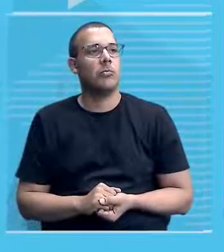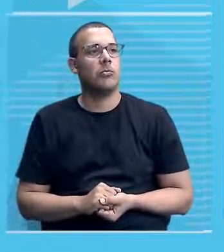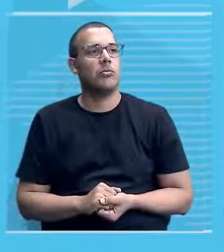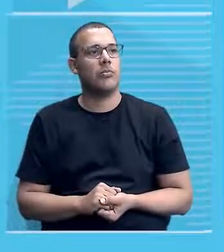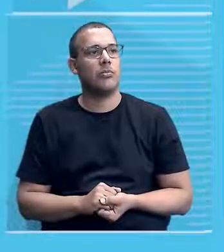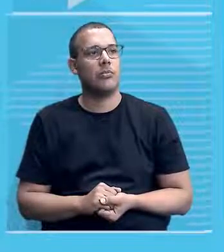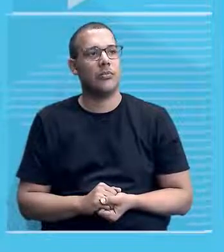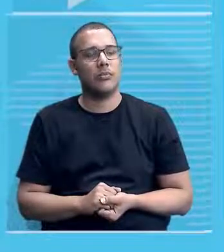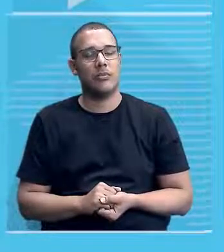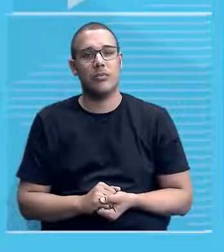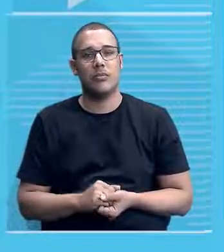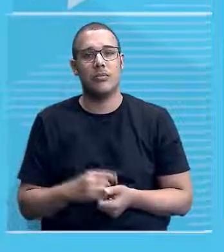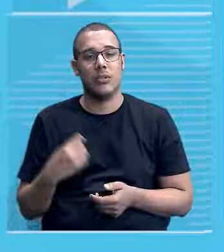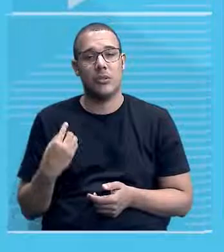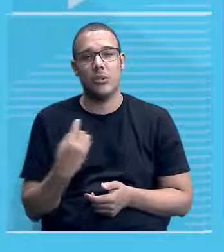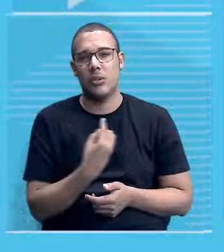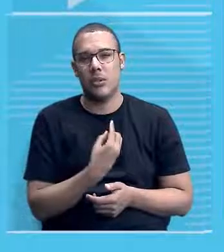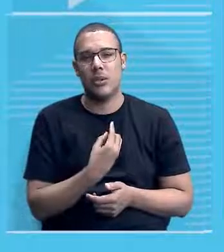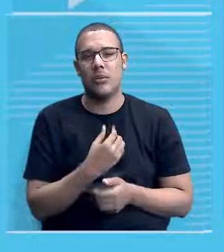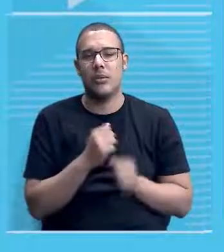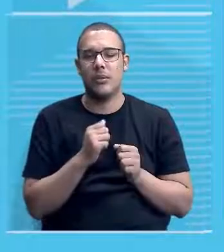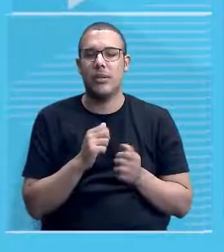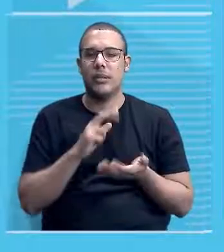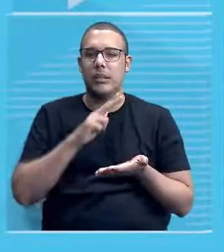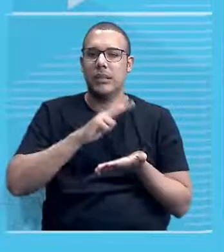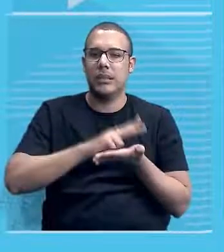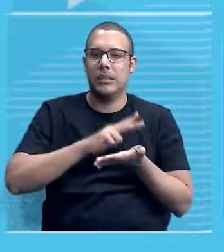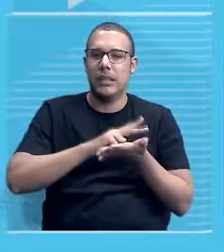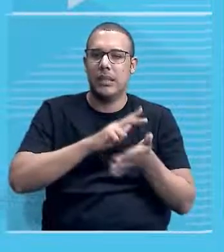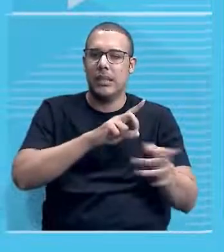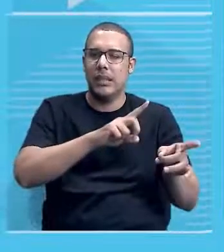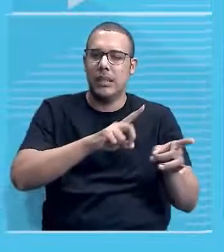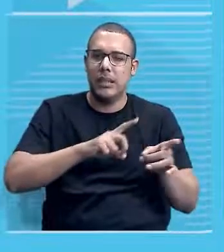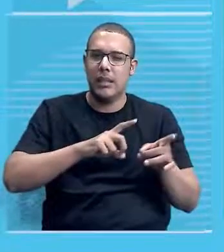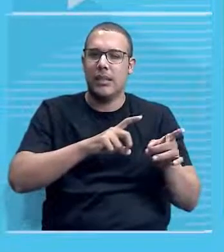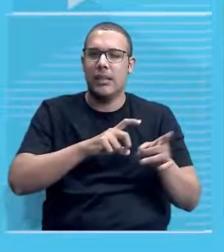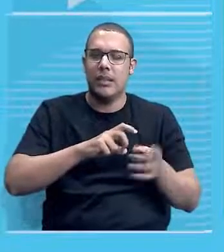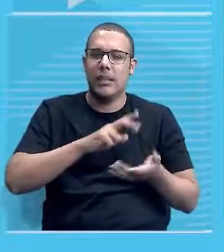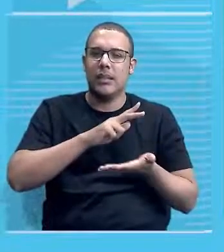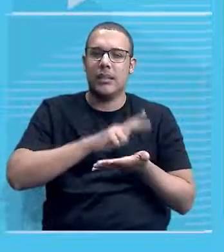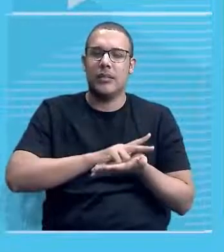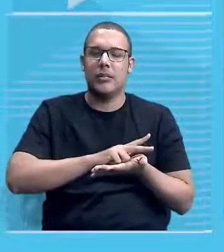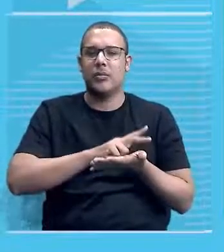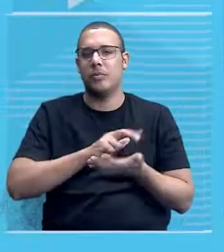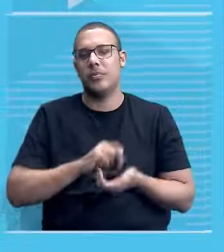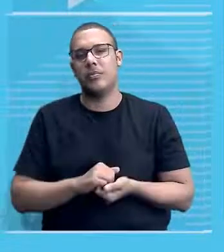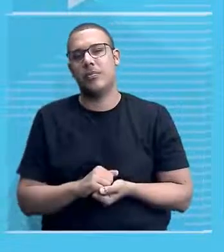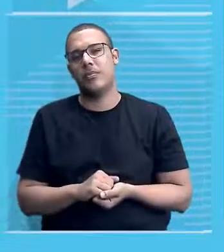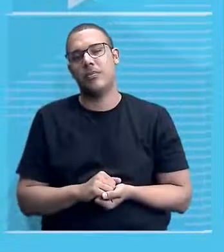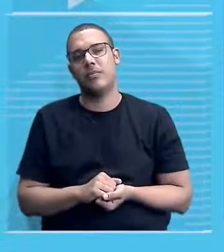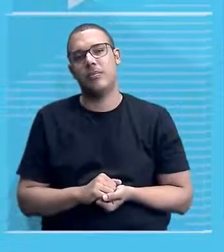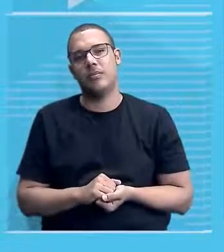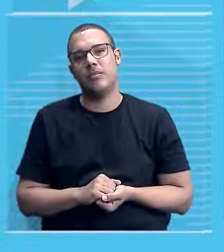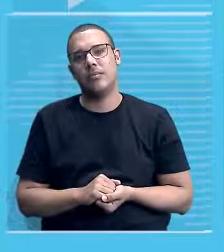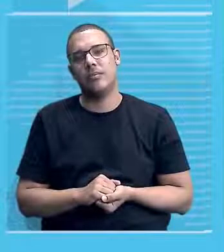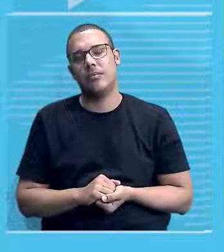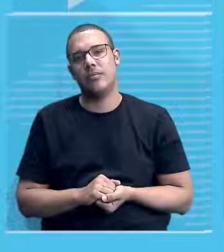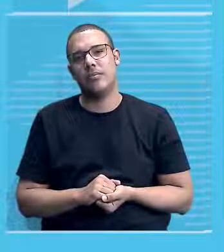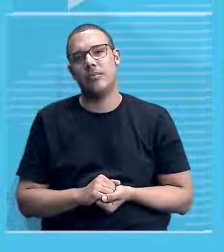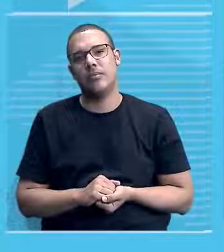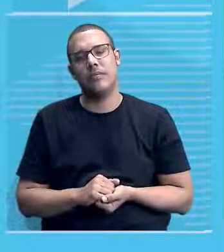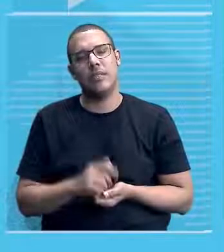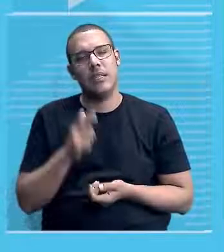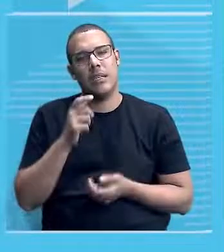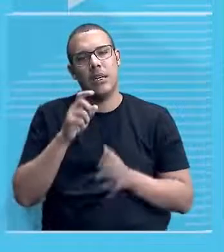onde a gente possa se deitar no campo Olha aí é um interessante